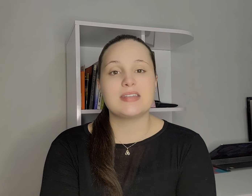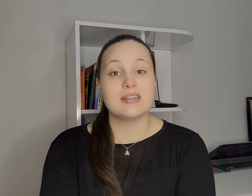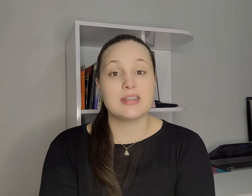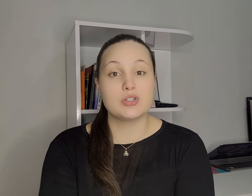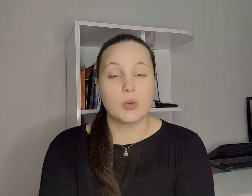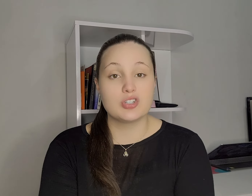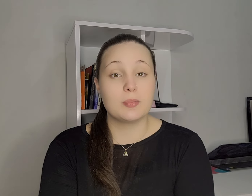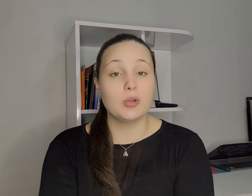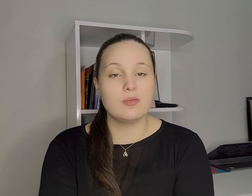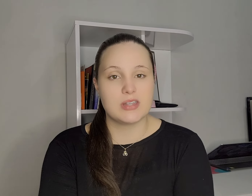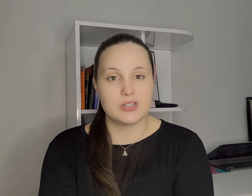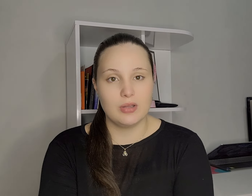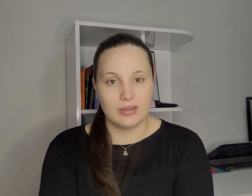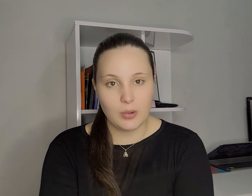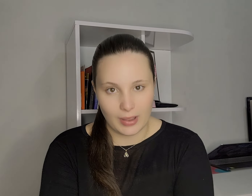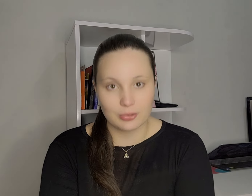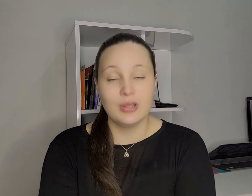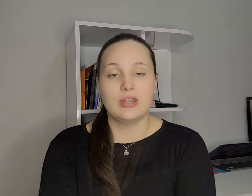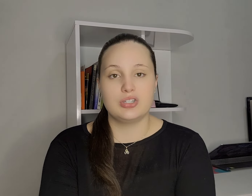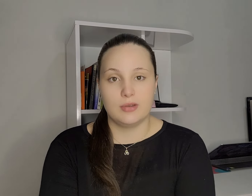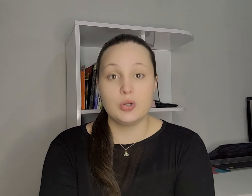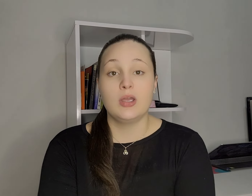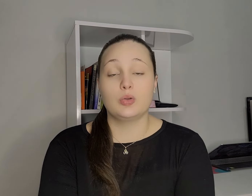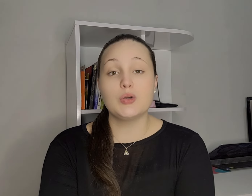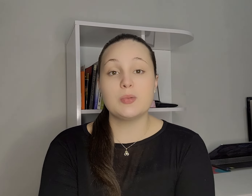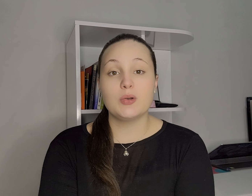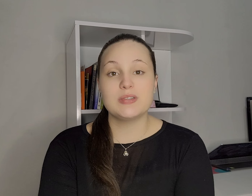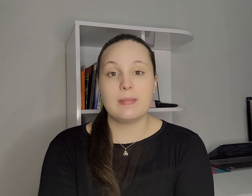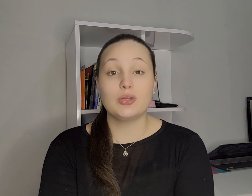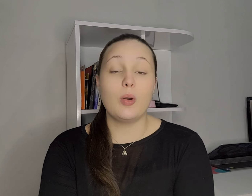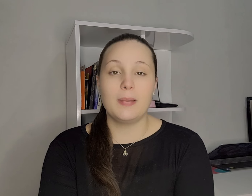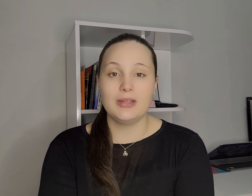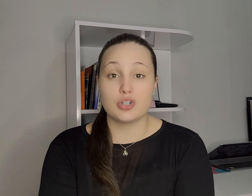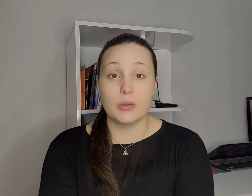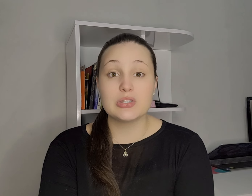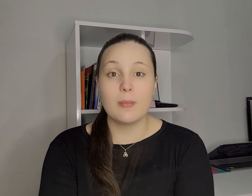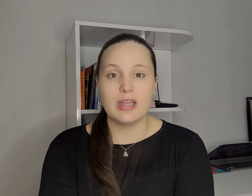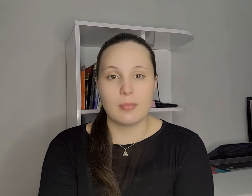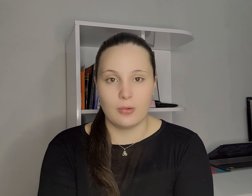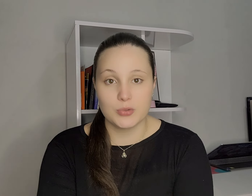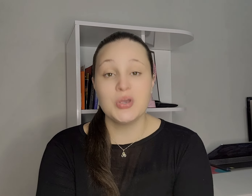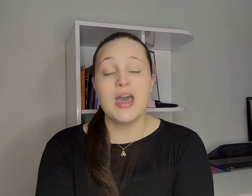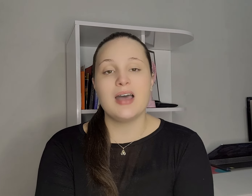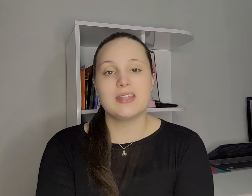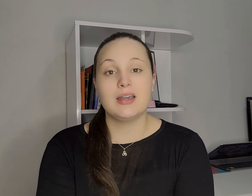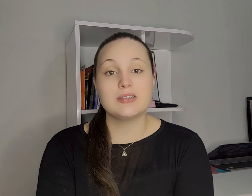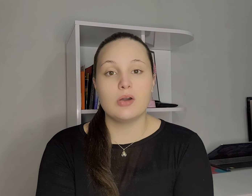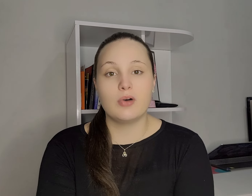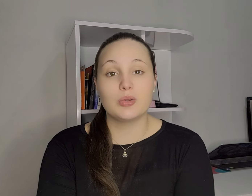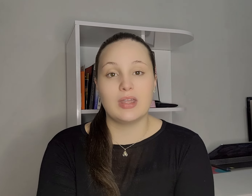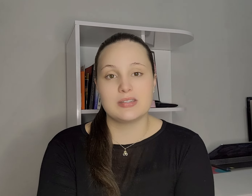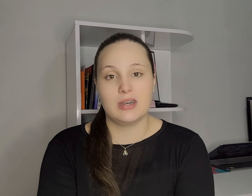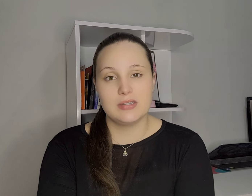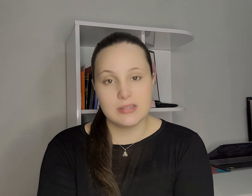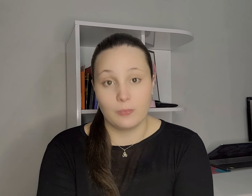contribuições realizadas antes do ano de 1994. Neste vídeo, eu trouxe o pronunciamento completo de Luiz Roberto Barroso acerca de